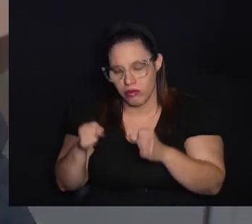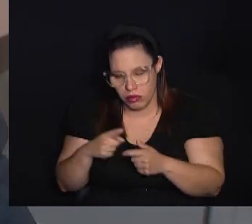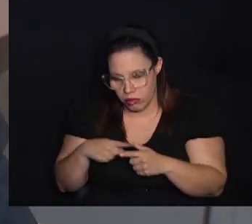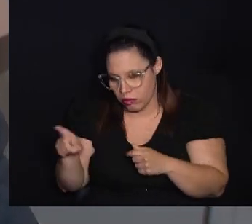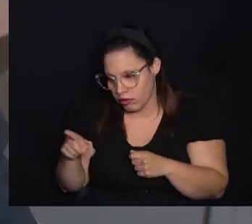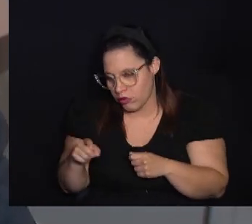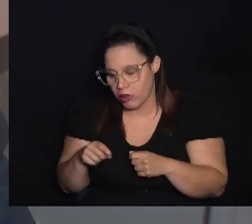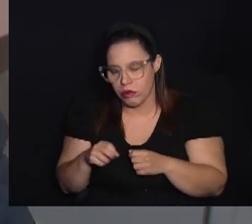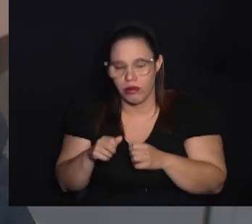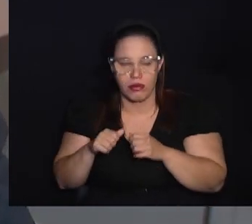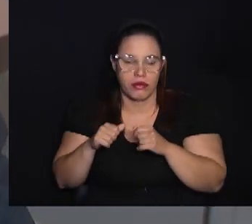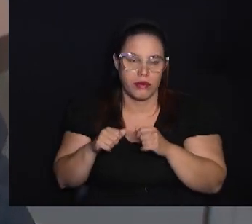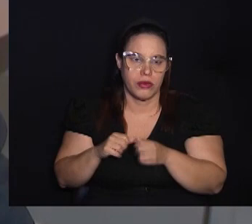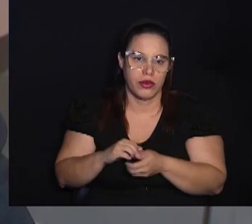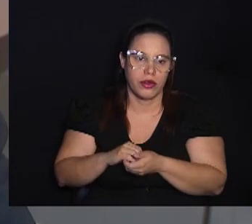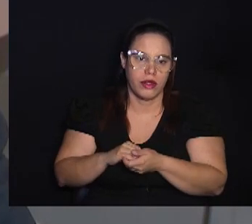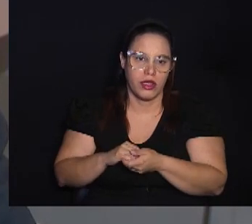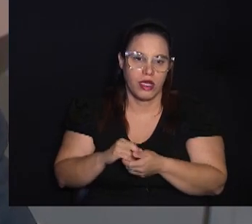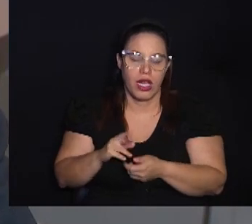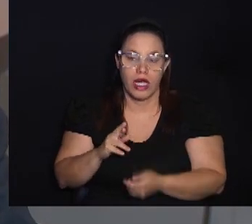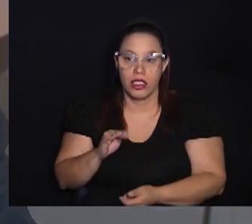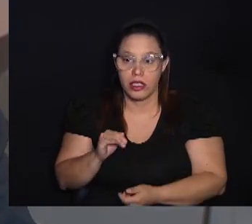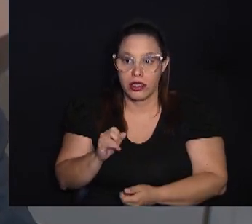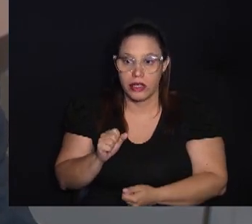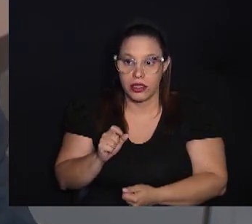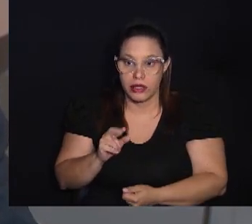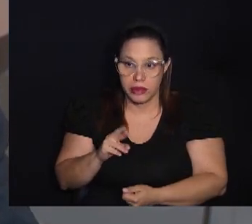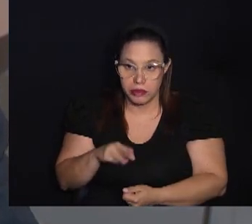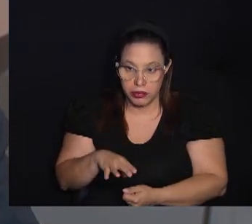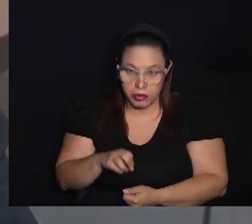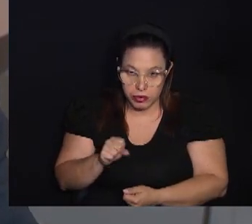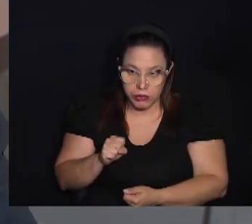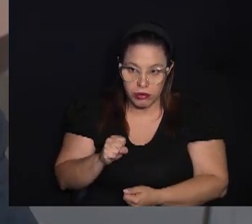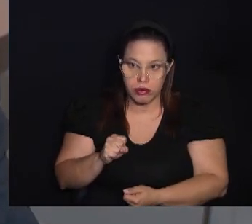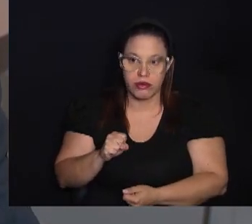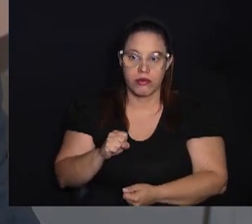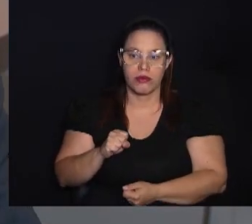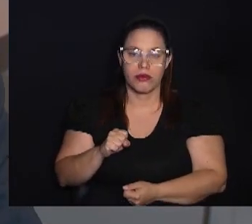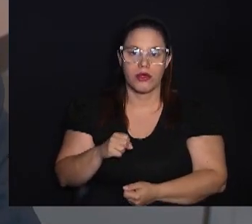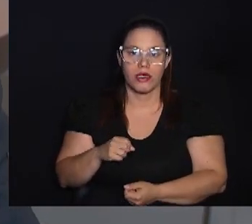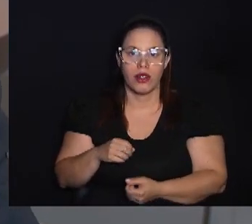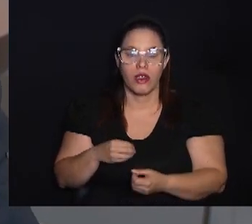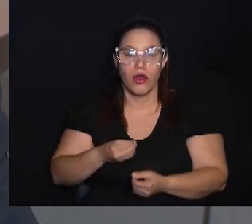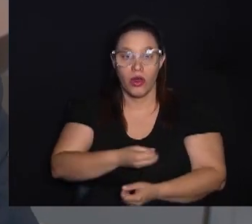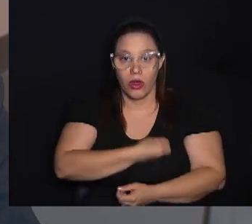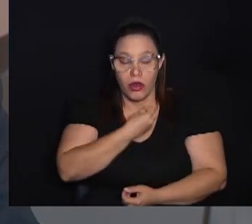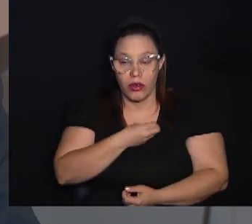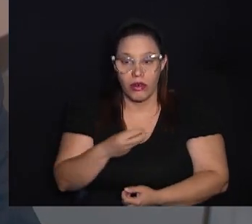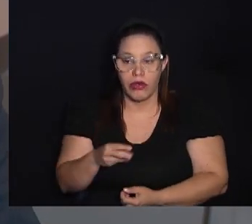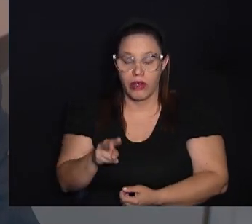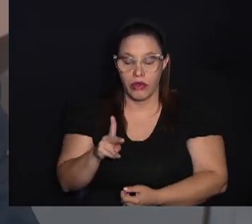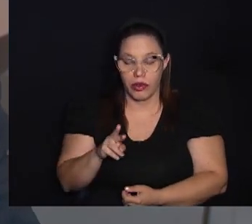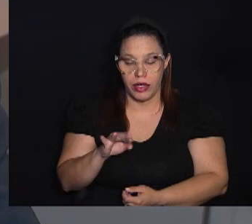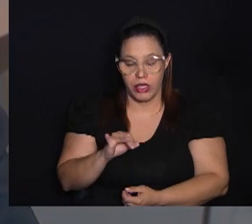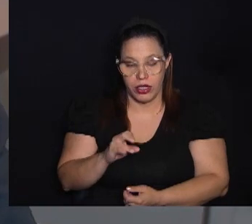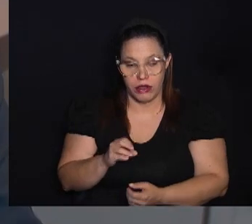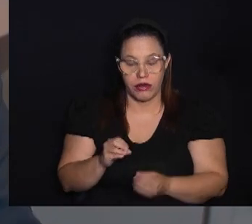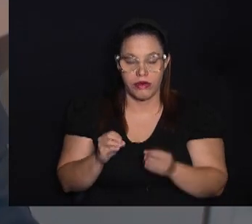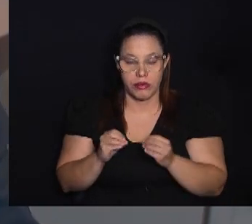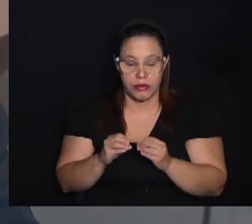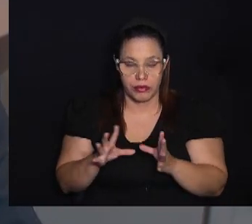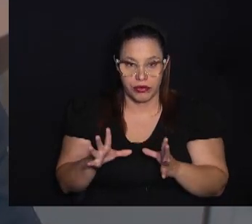de repercussão dos regimes patrimoniais entre os cônjuges e entre as pessoas que vivem em união estável. E aí